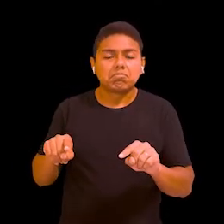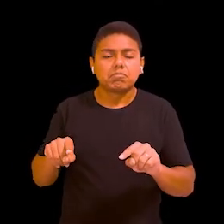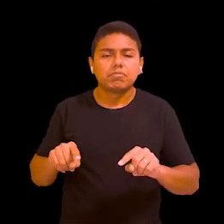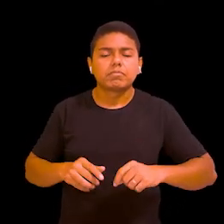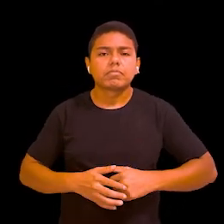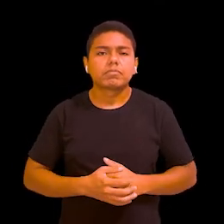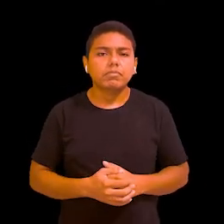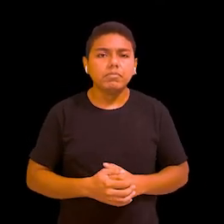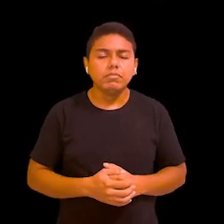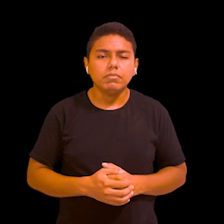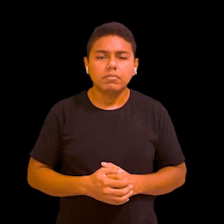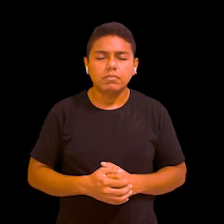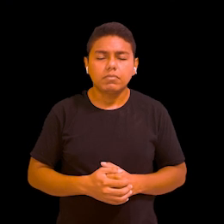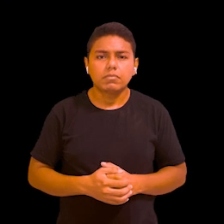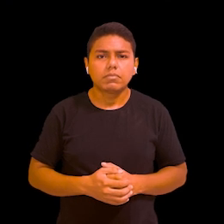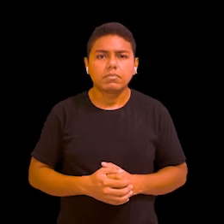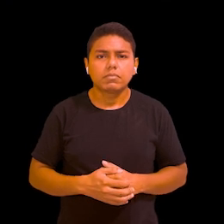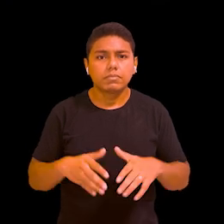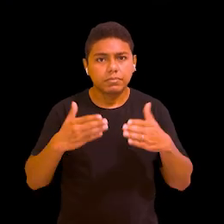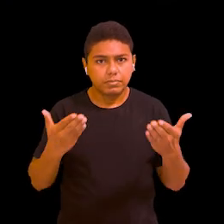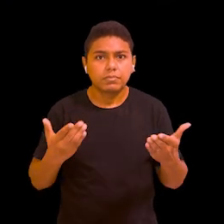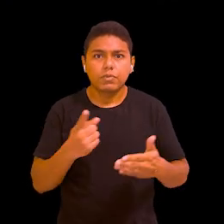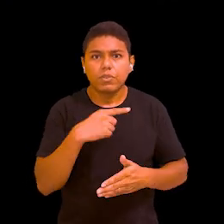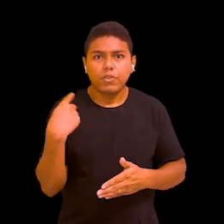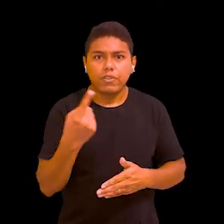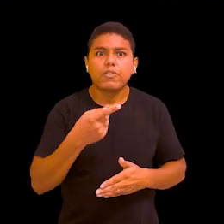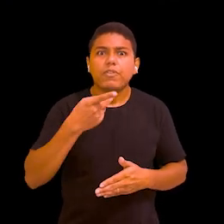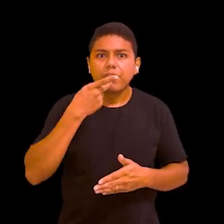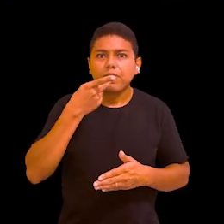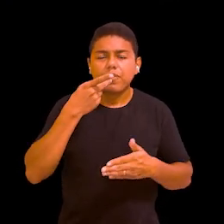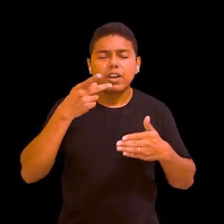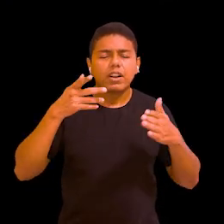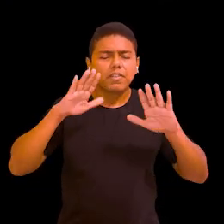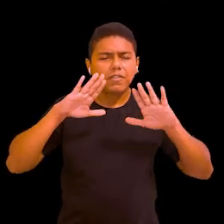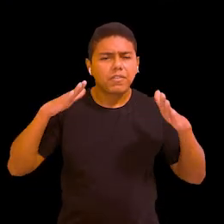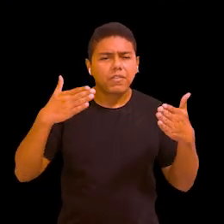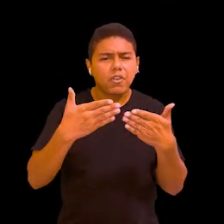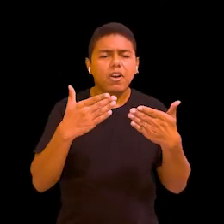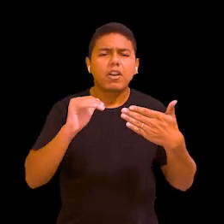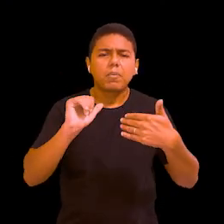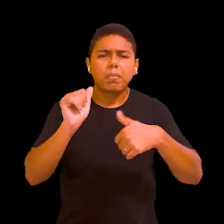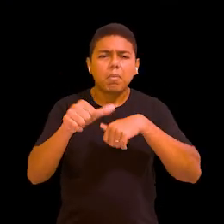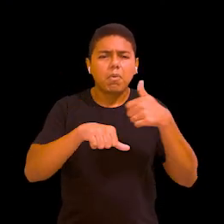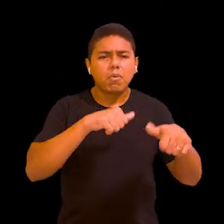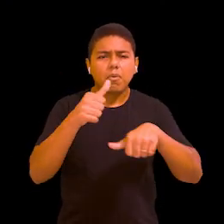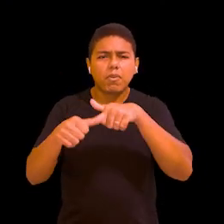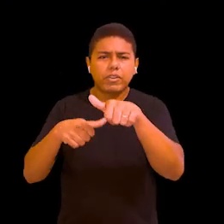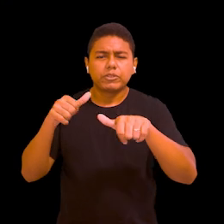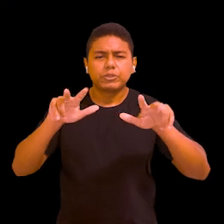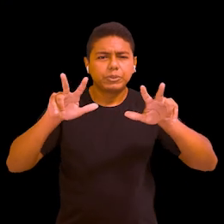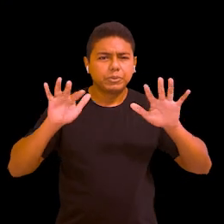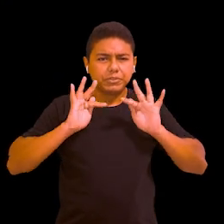término imprevisto. Então, quando a gente fala focando as mudanças das